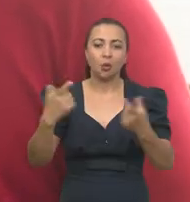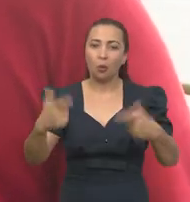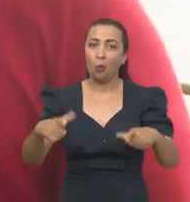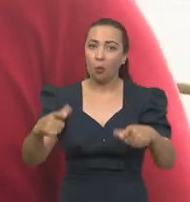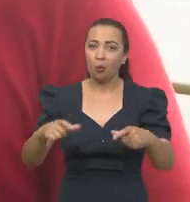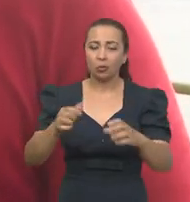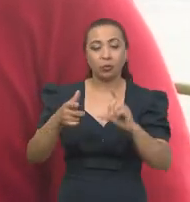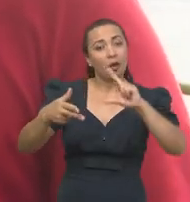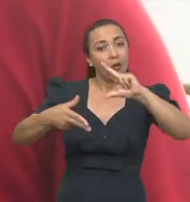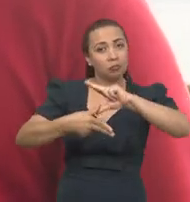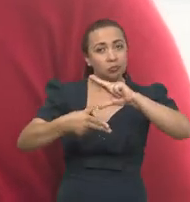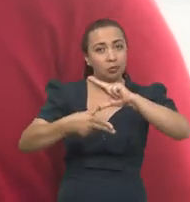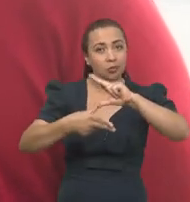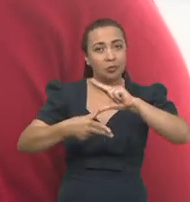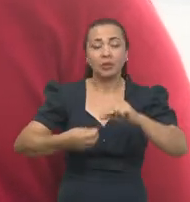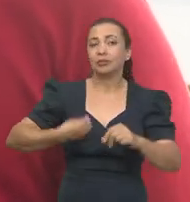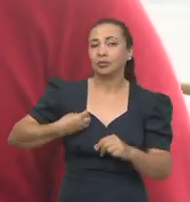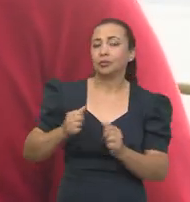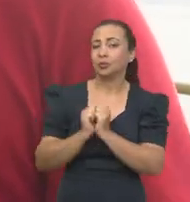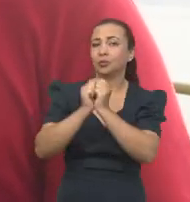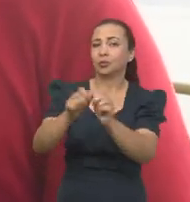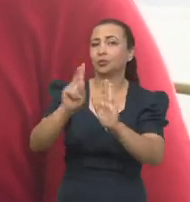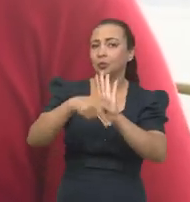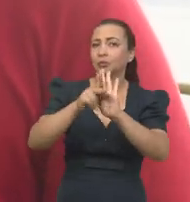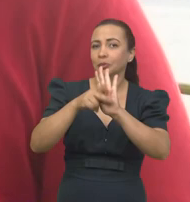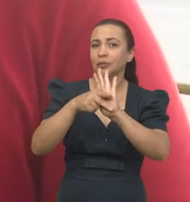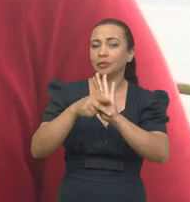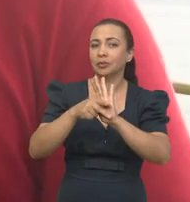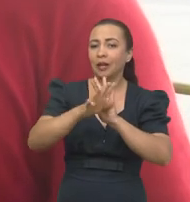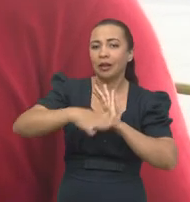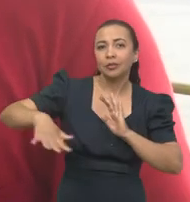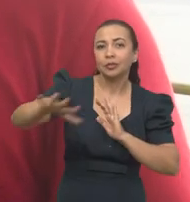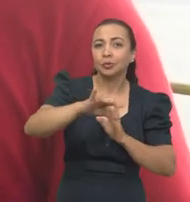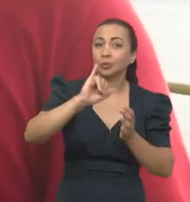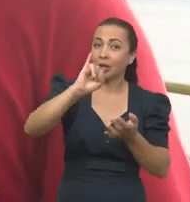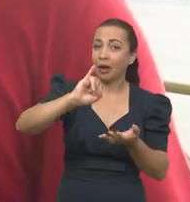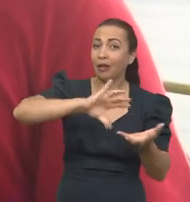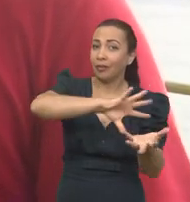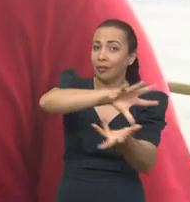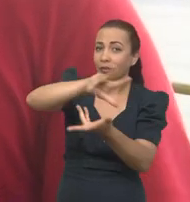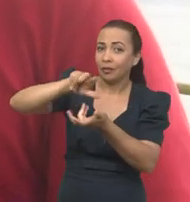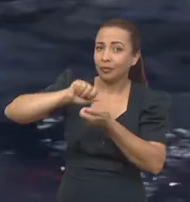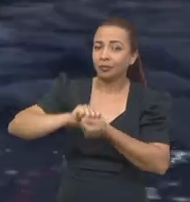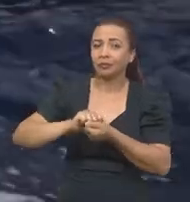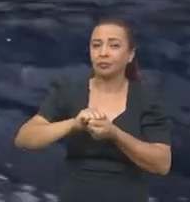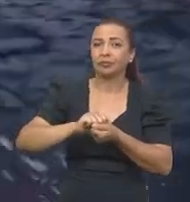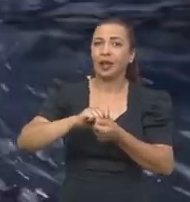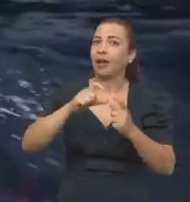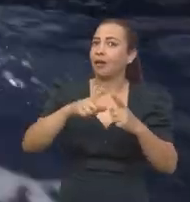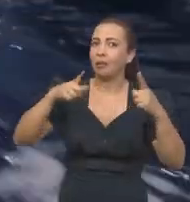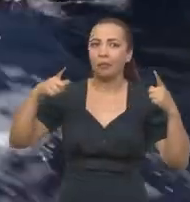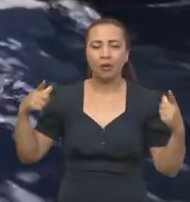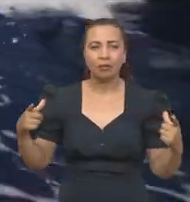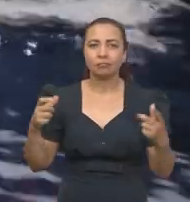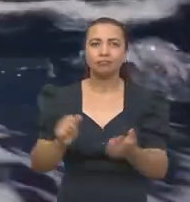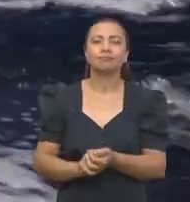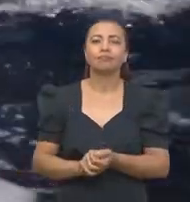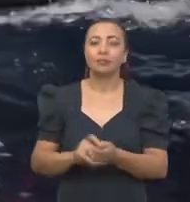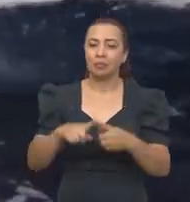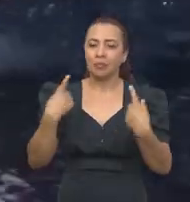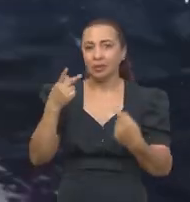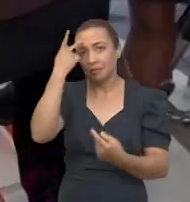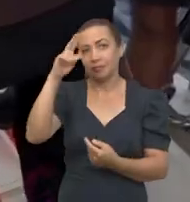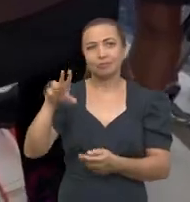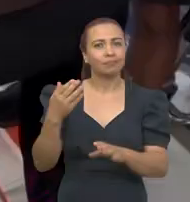iniciativa onde é Ufa né tá fazendo um parte do projeto de âmbito internacional o empregador é muito grande mas